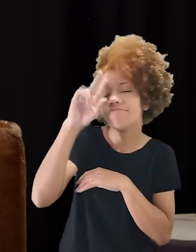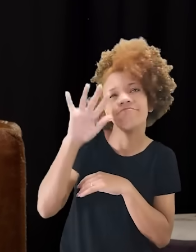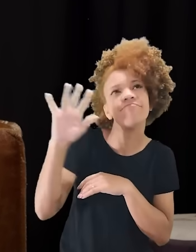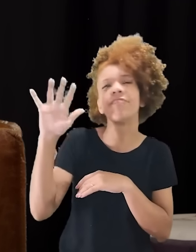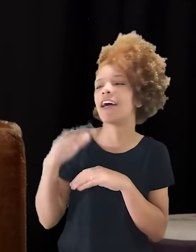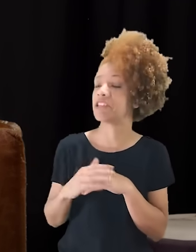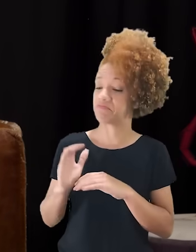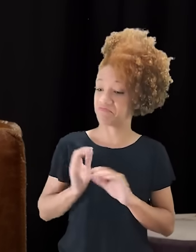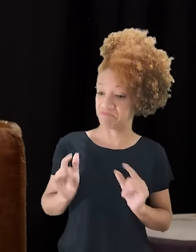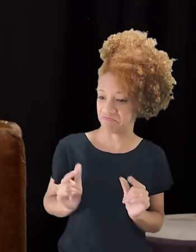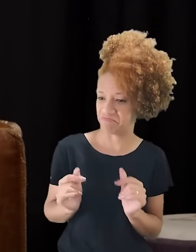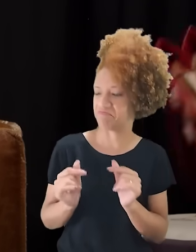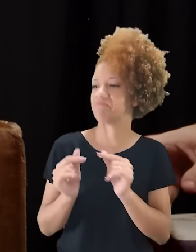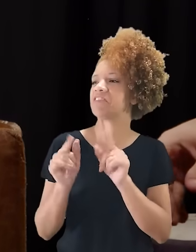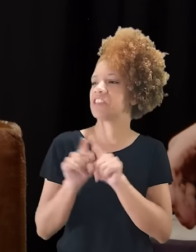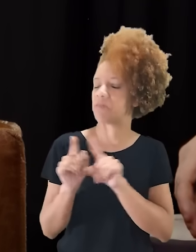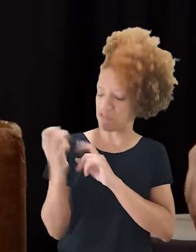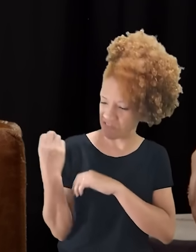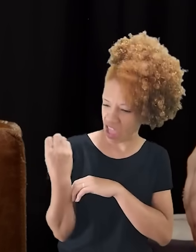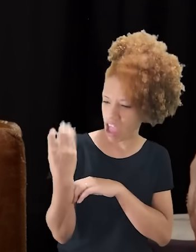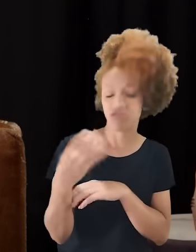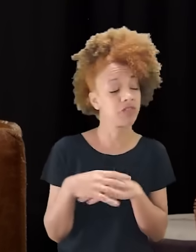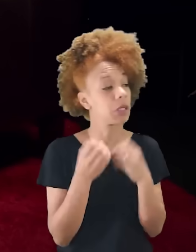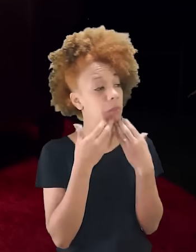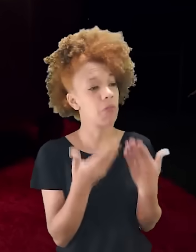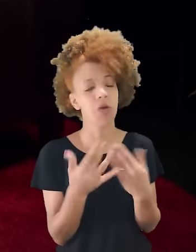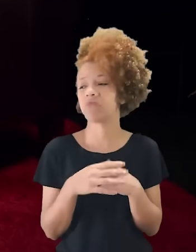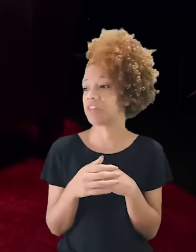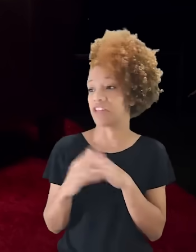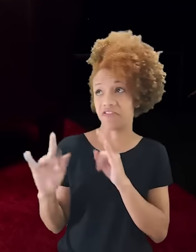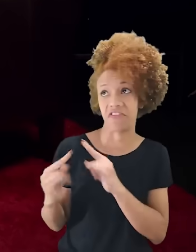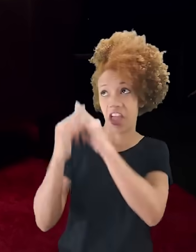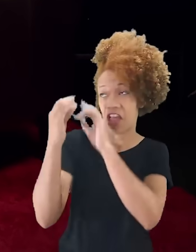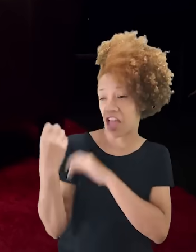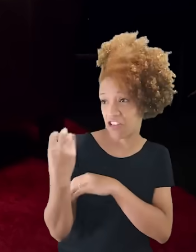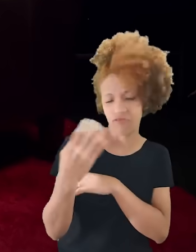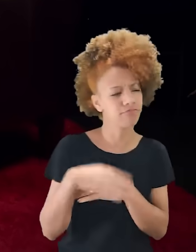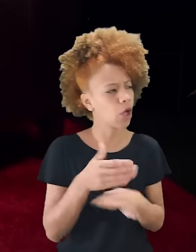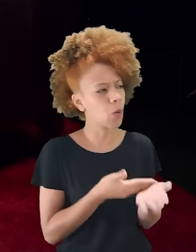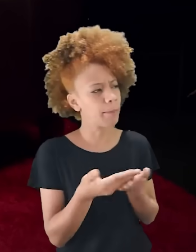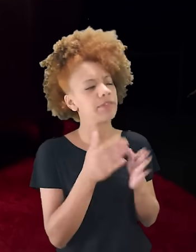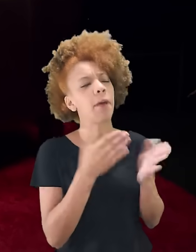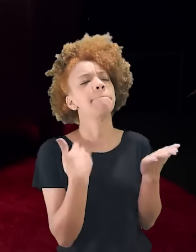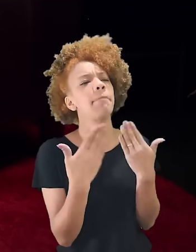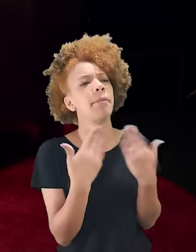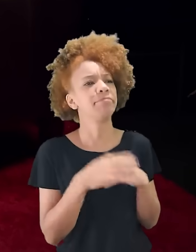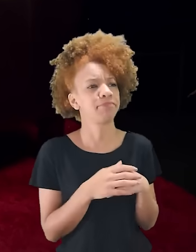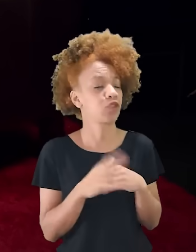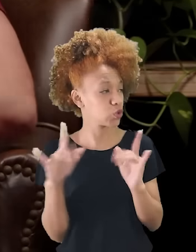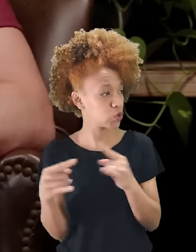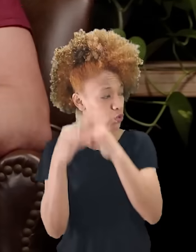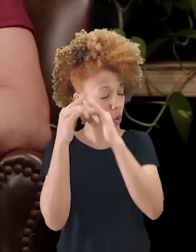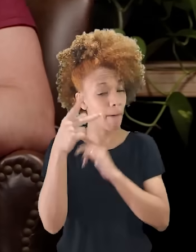riqueza a prosperidade muita viagem viagens a Paris então quero começar com isso vamos lá vamos bater esse assunto sobre